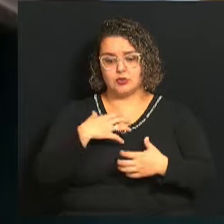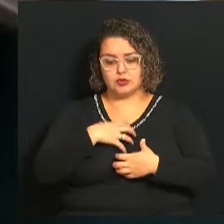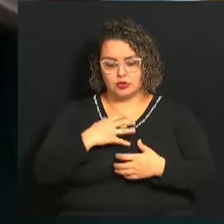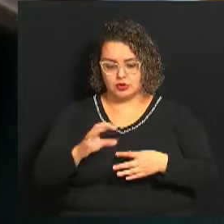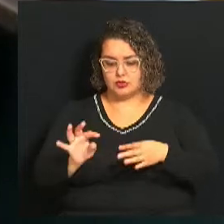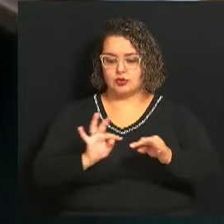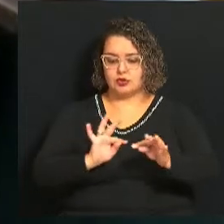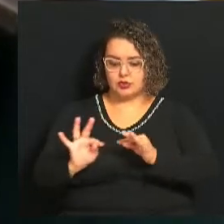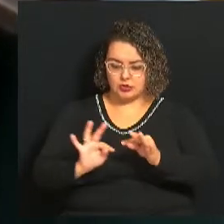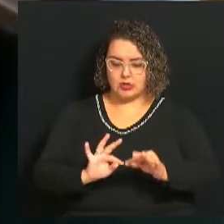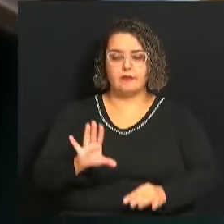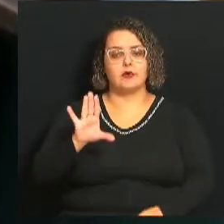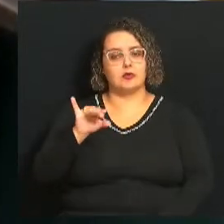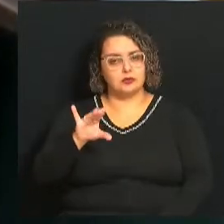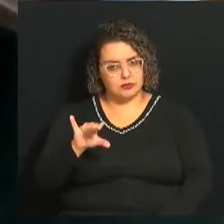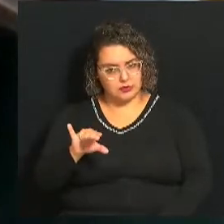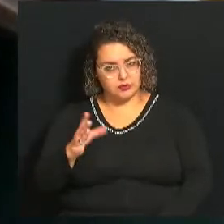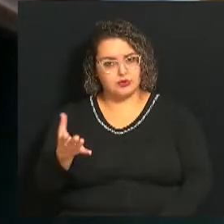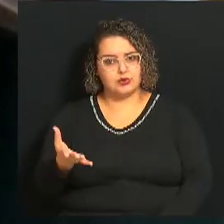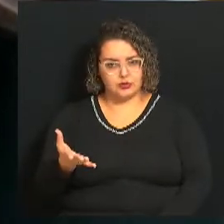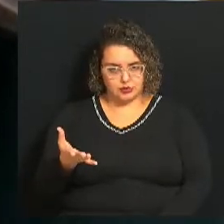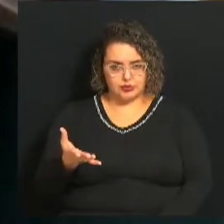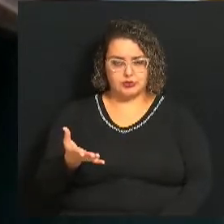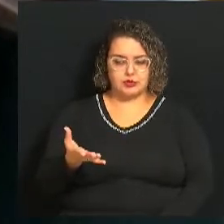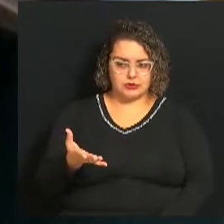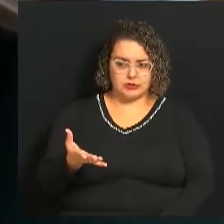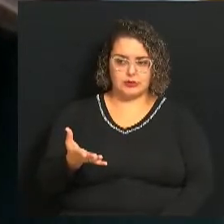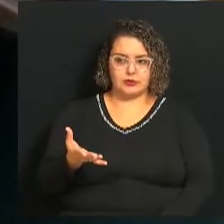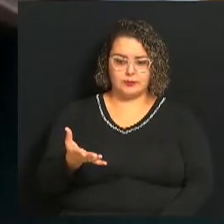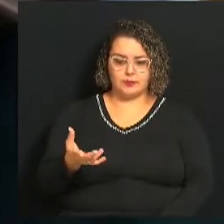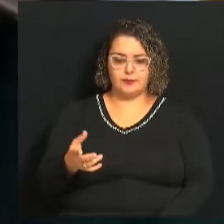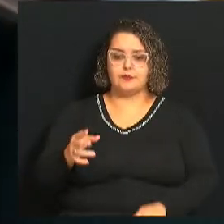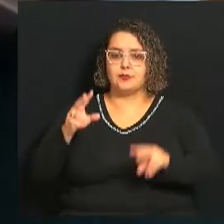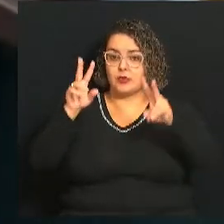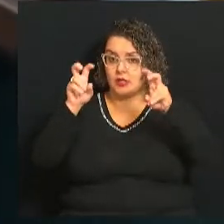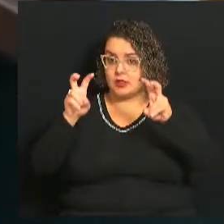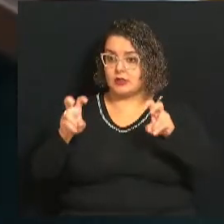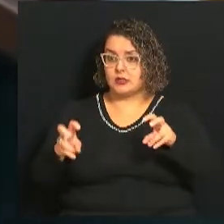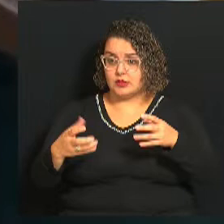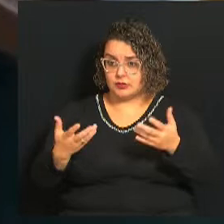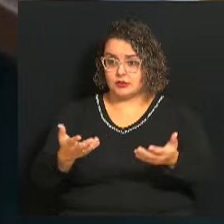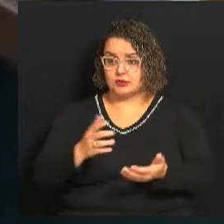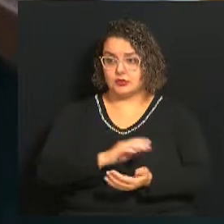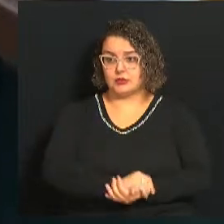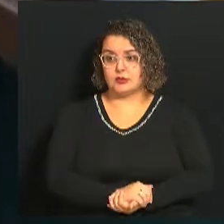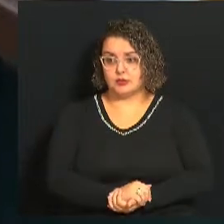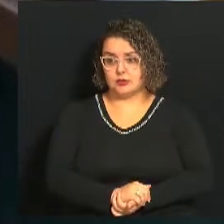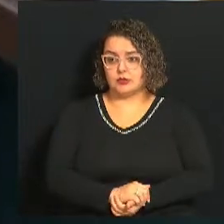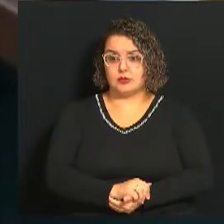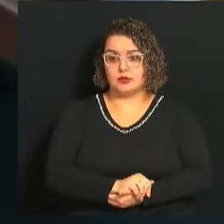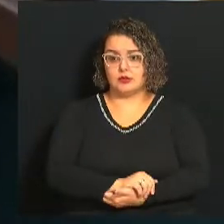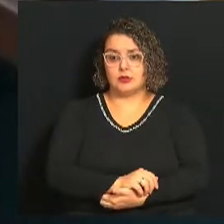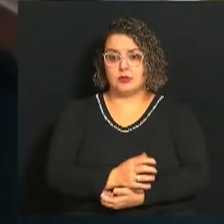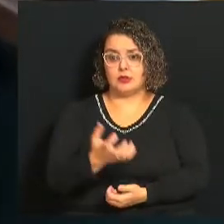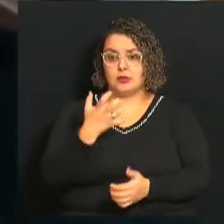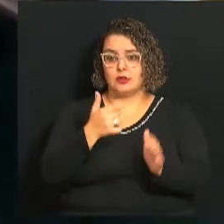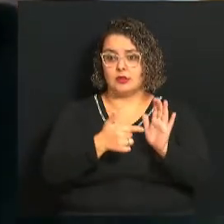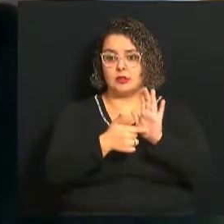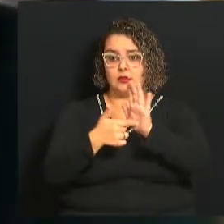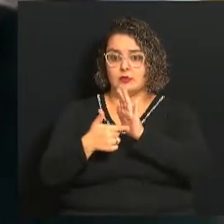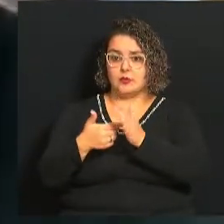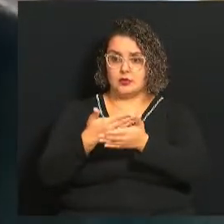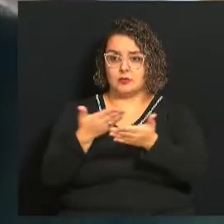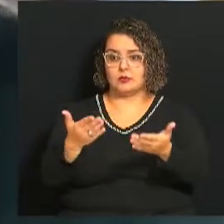técnica, científica nesse assunto. Eu quero até mostrar para vocês